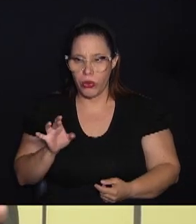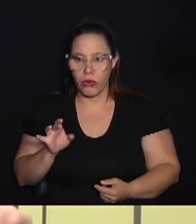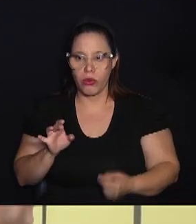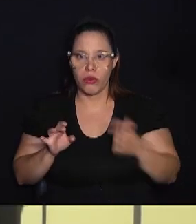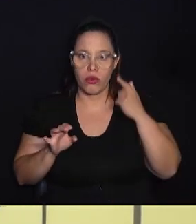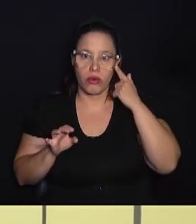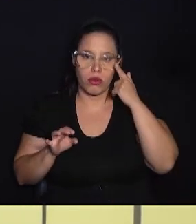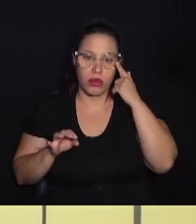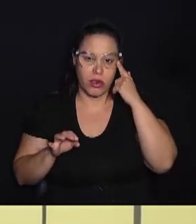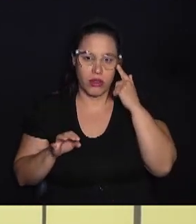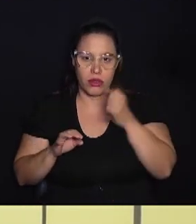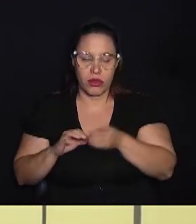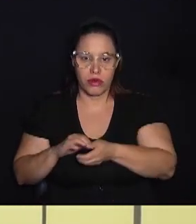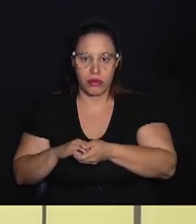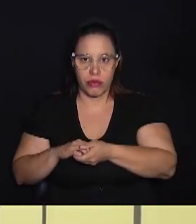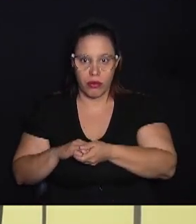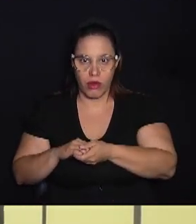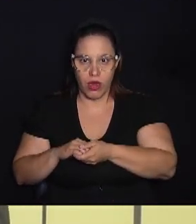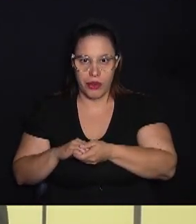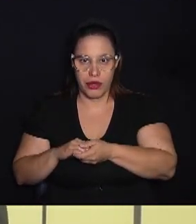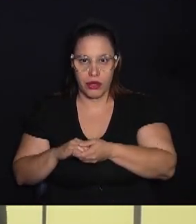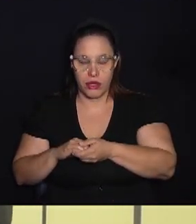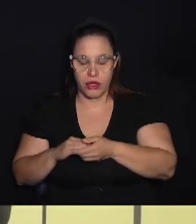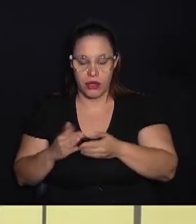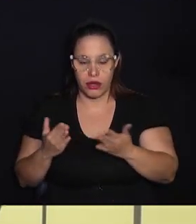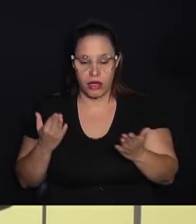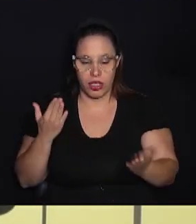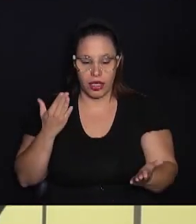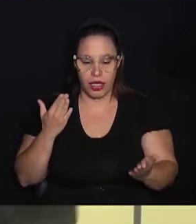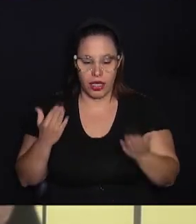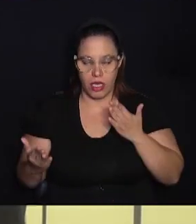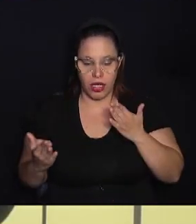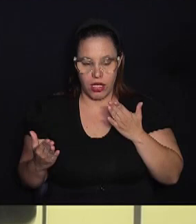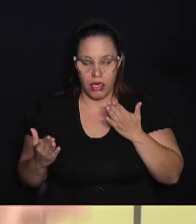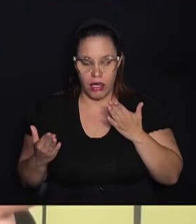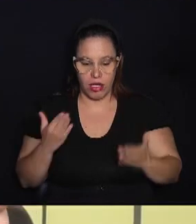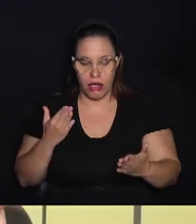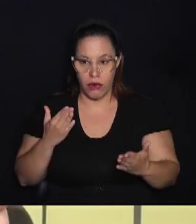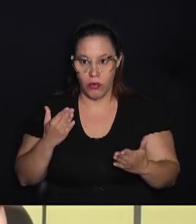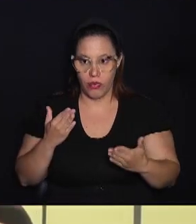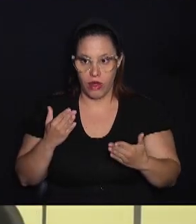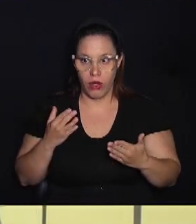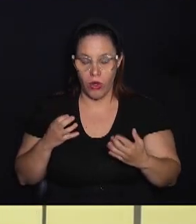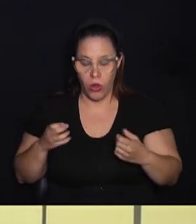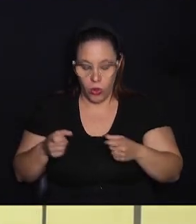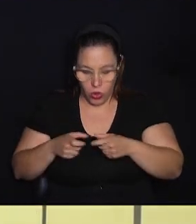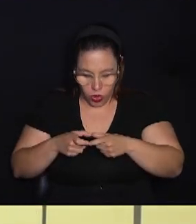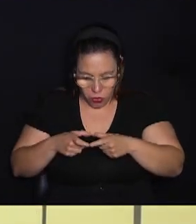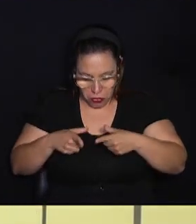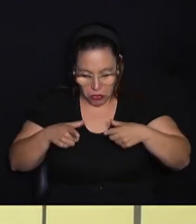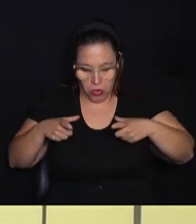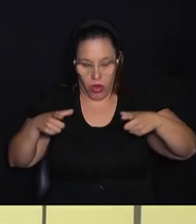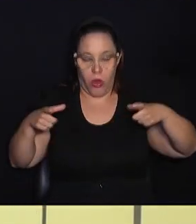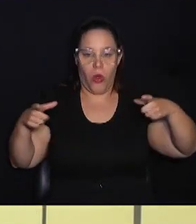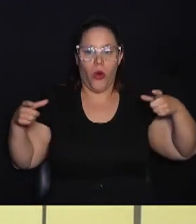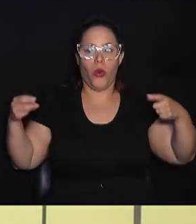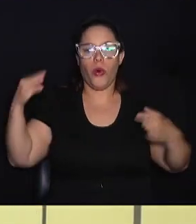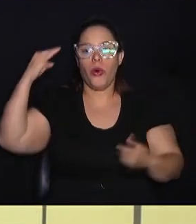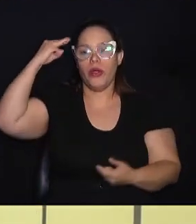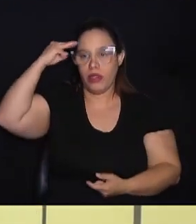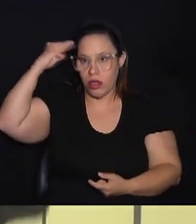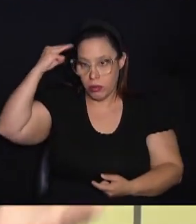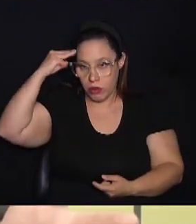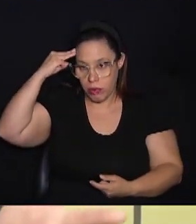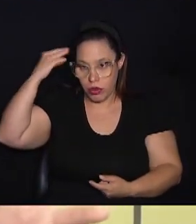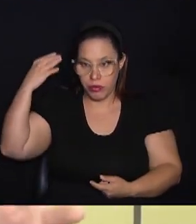eh que estejam em harmonia com a respiração vai ajudar I ar a capacidade respiratória e vai ajudar a criar memória no corpo para